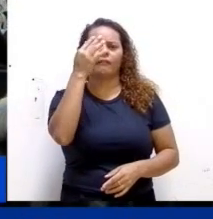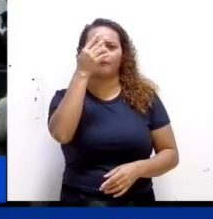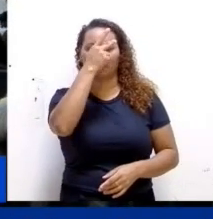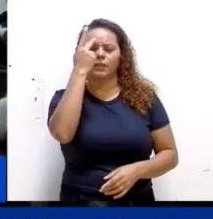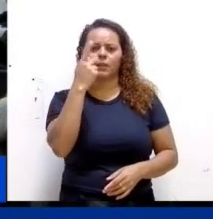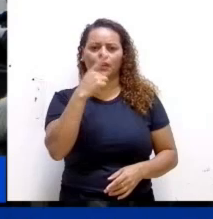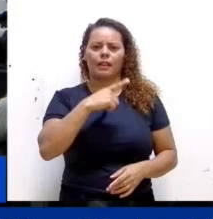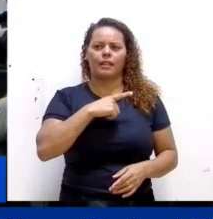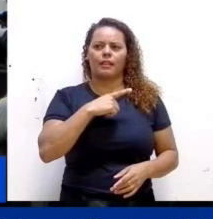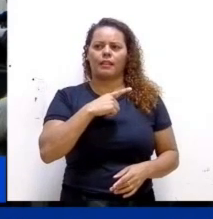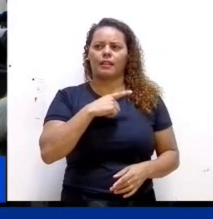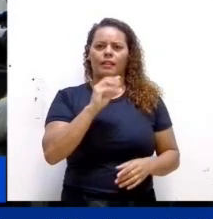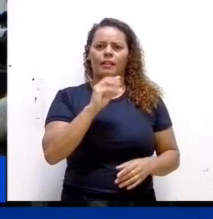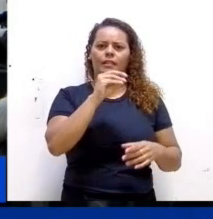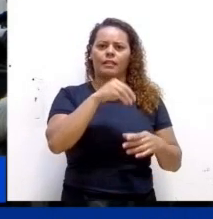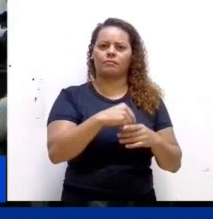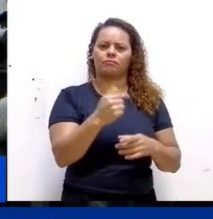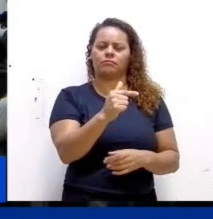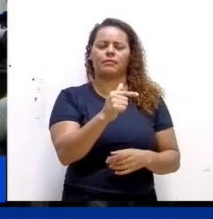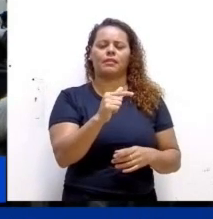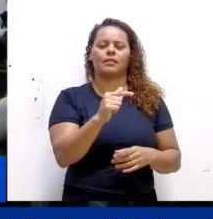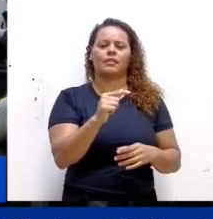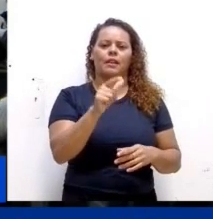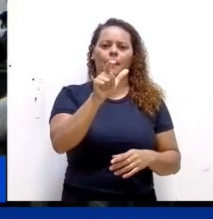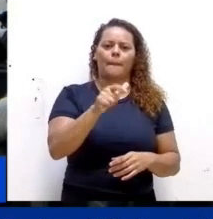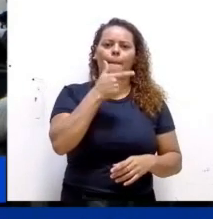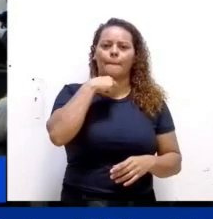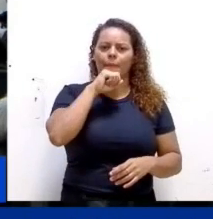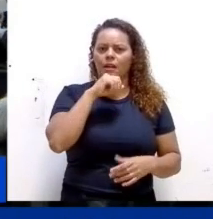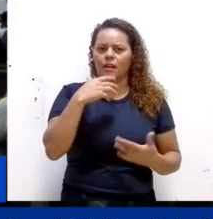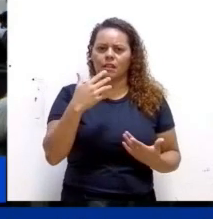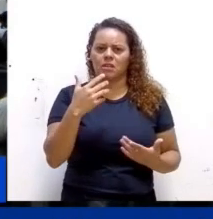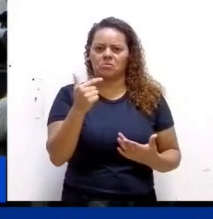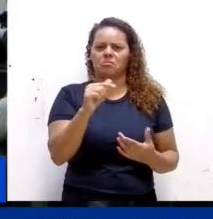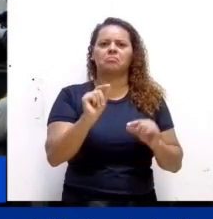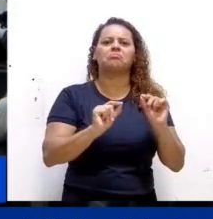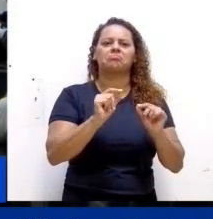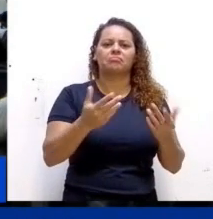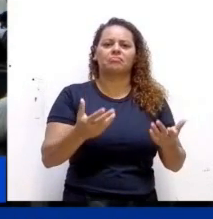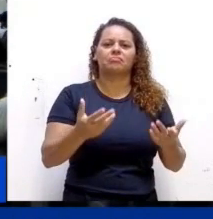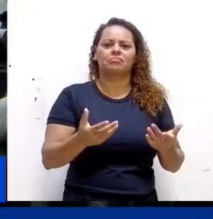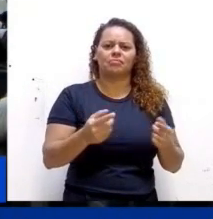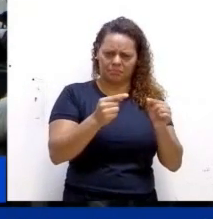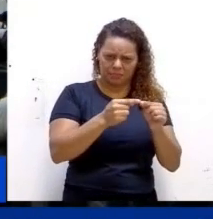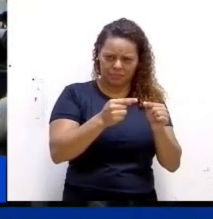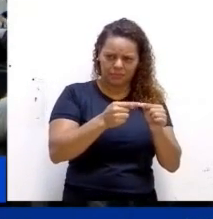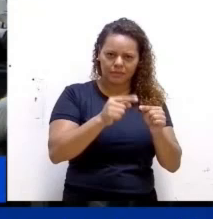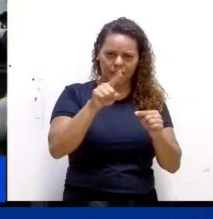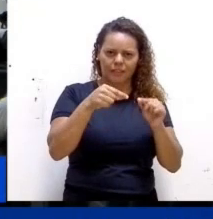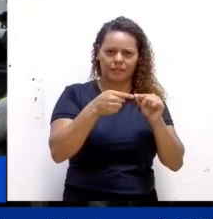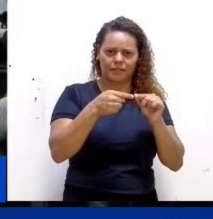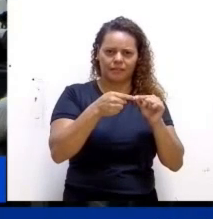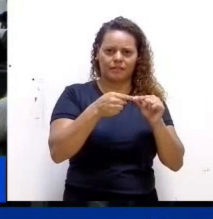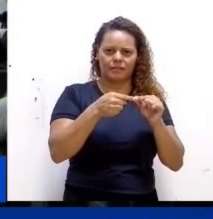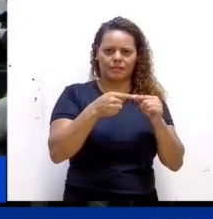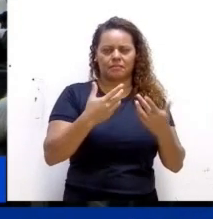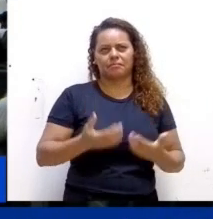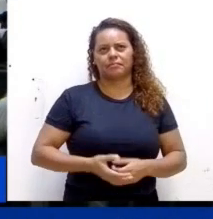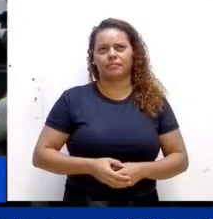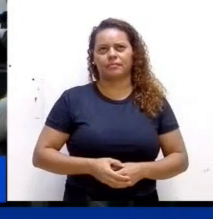Ah, mas a minha mãe só se juntou, se amigou. Amigou é antigo,